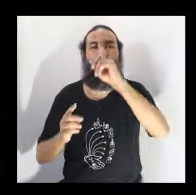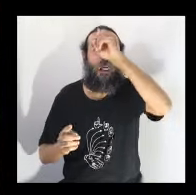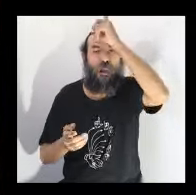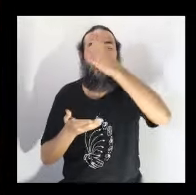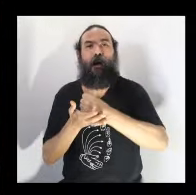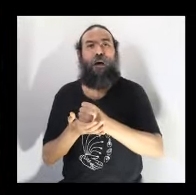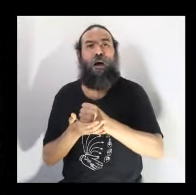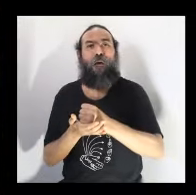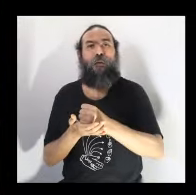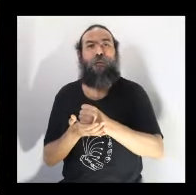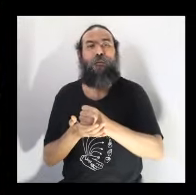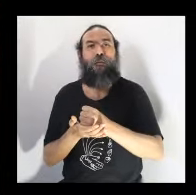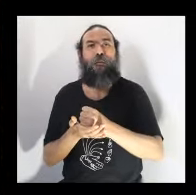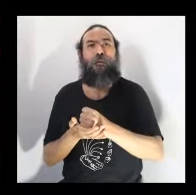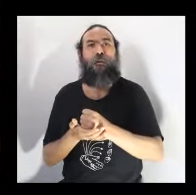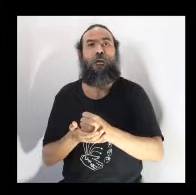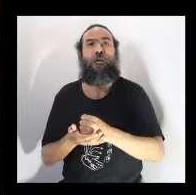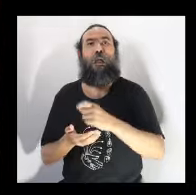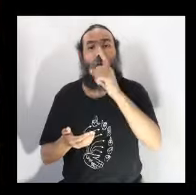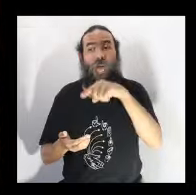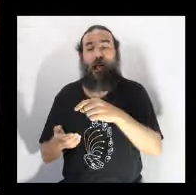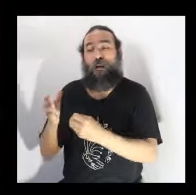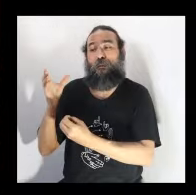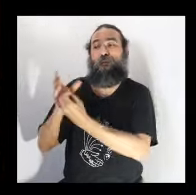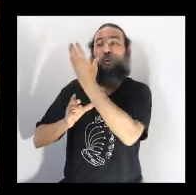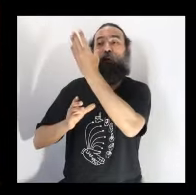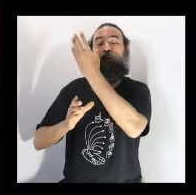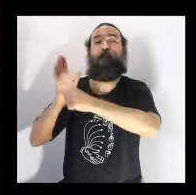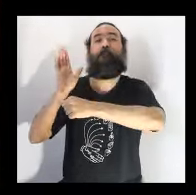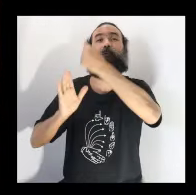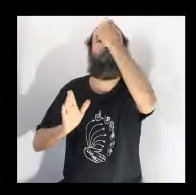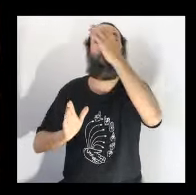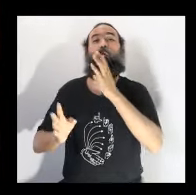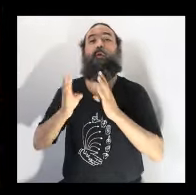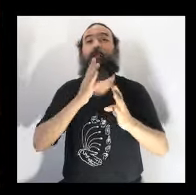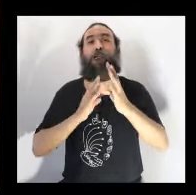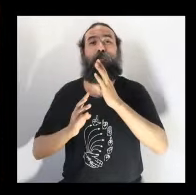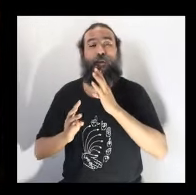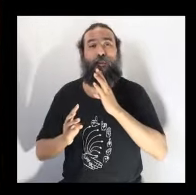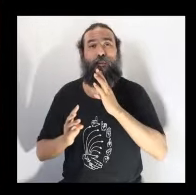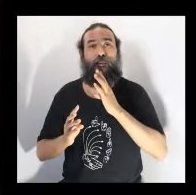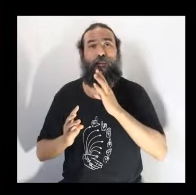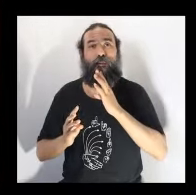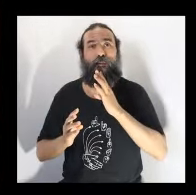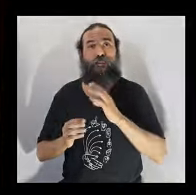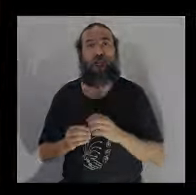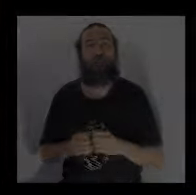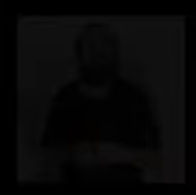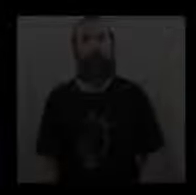destrói junto de estão junto a grandes pontos e e dá mais cento e do